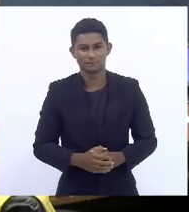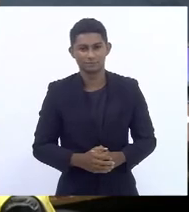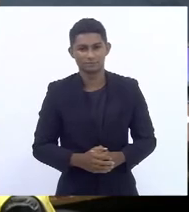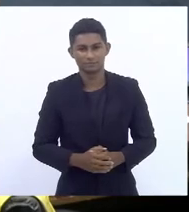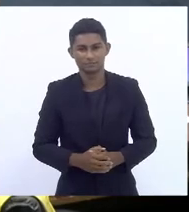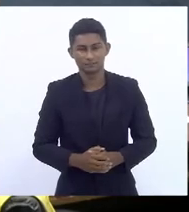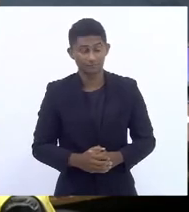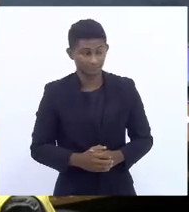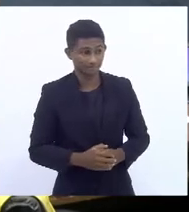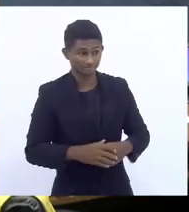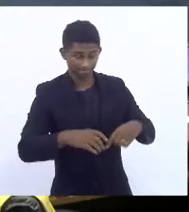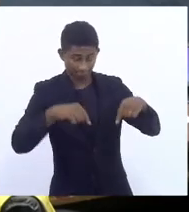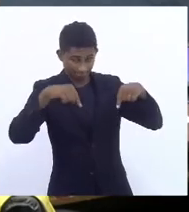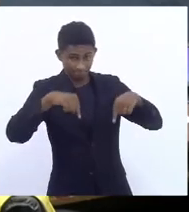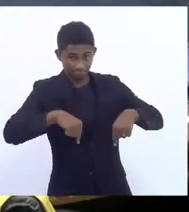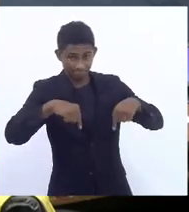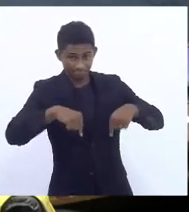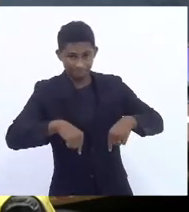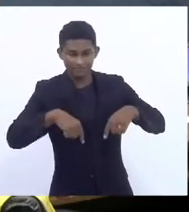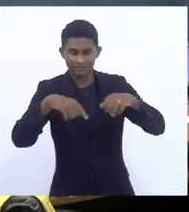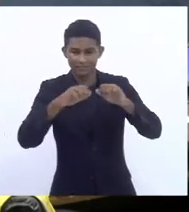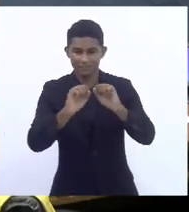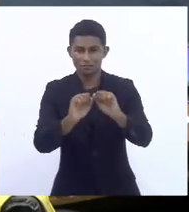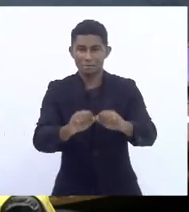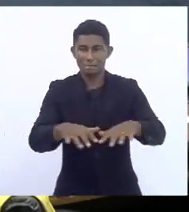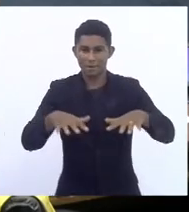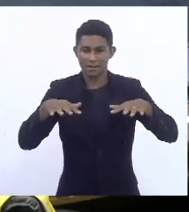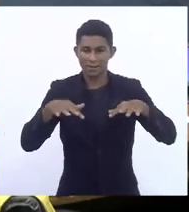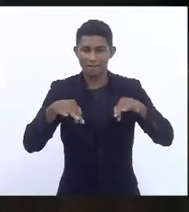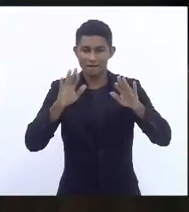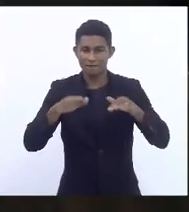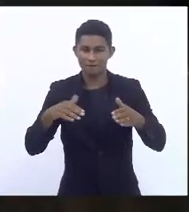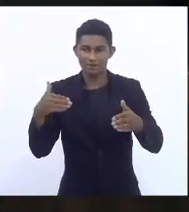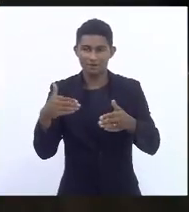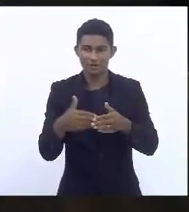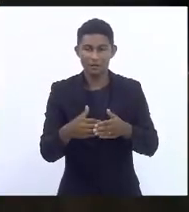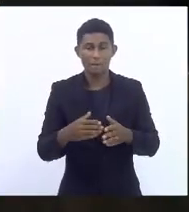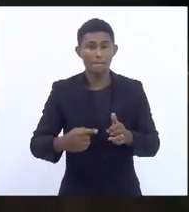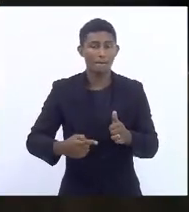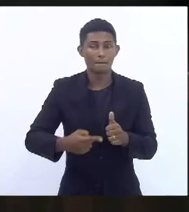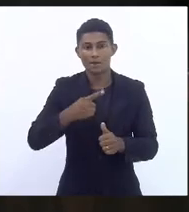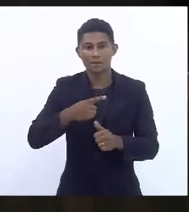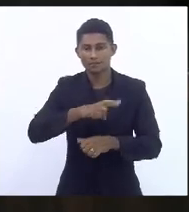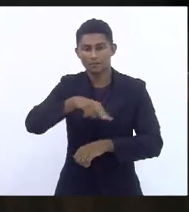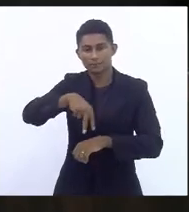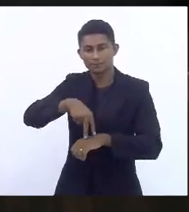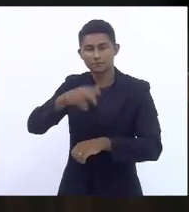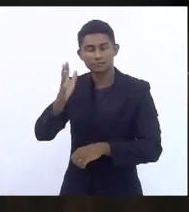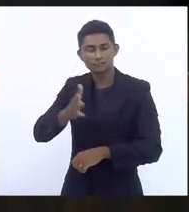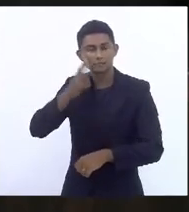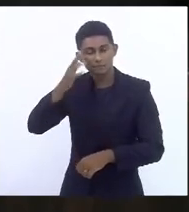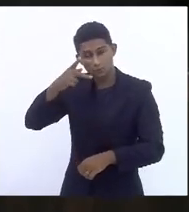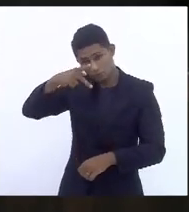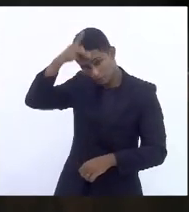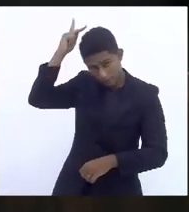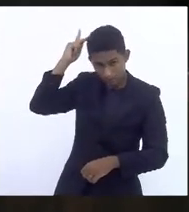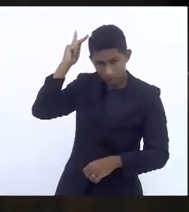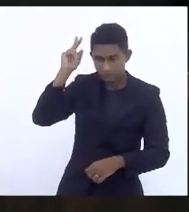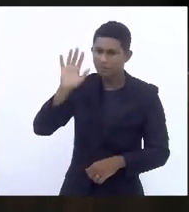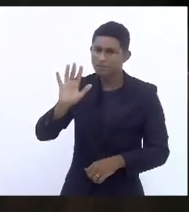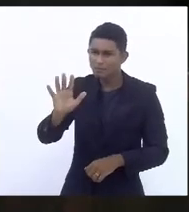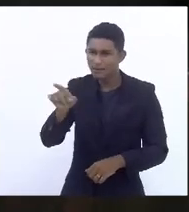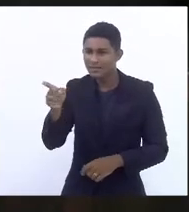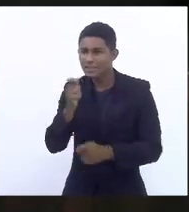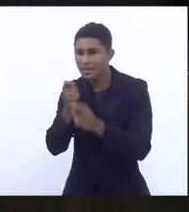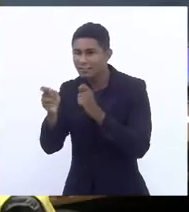Iniciado o expediente final, primeiro orador inscrito é o nobre deputado Luiz Paulo, que está dando entrevista, então, deputado Valdeque